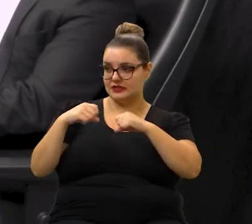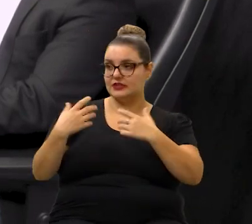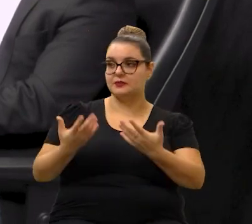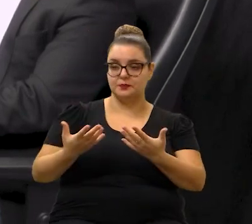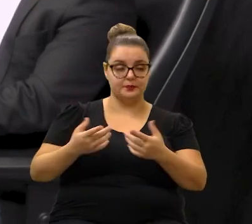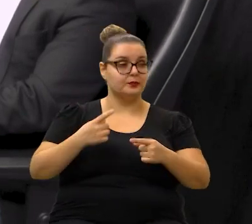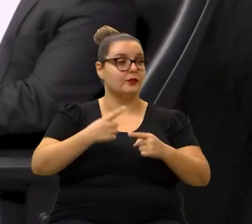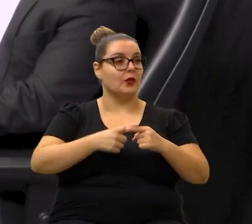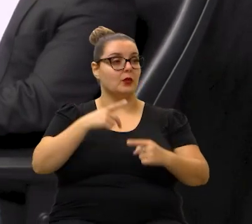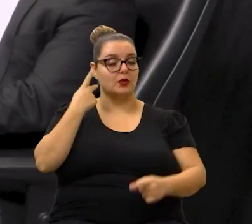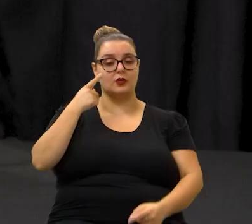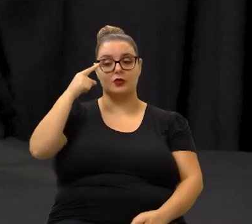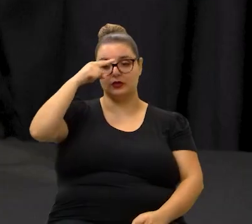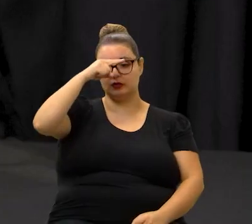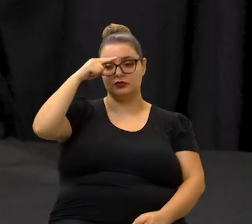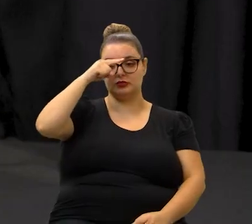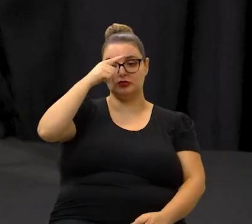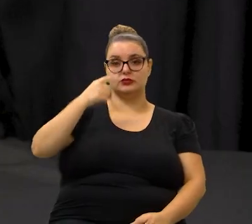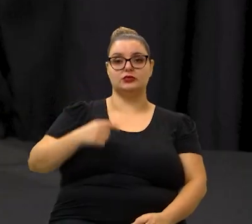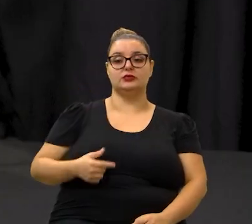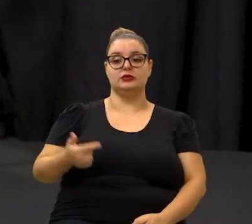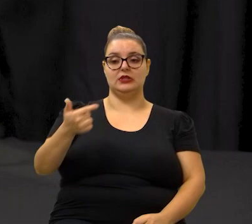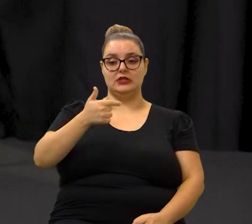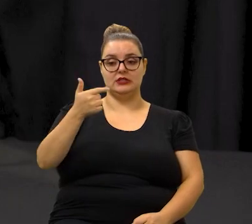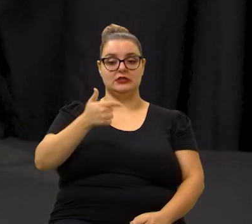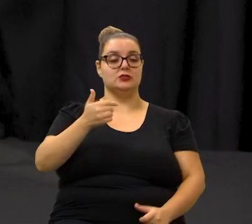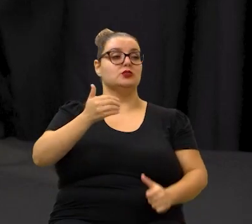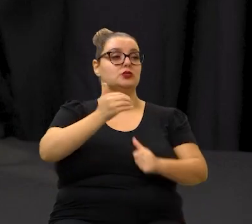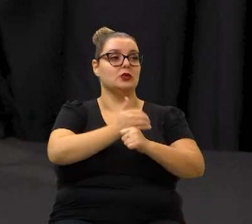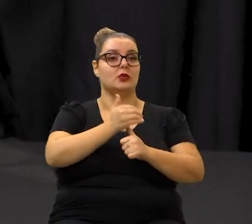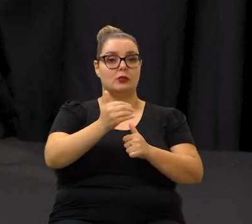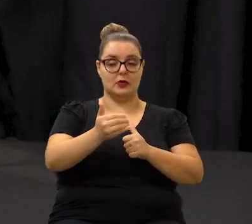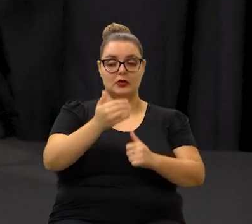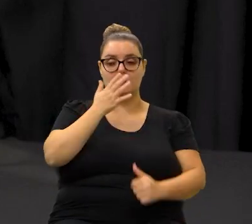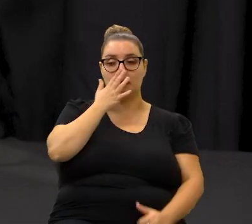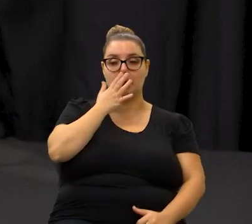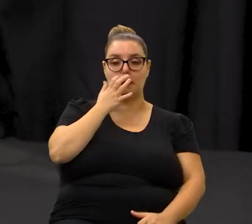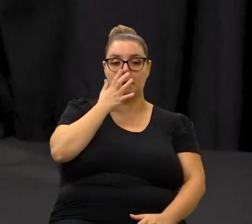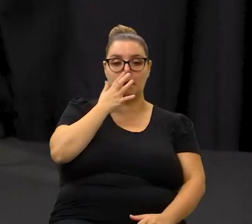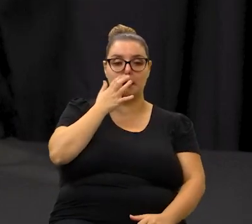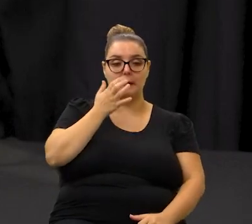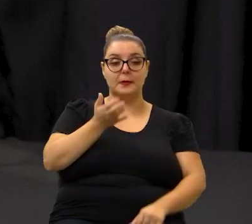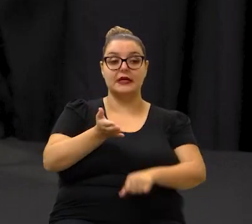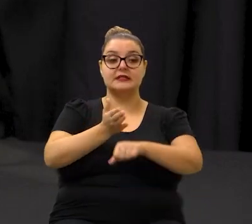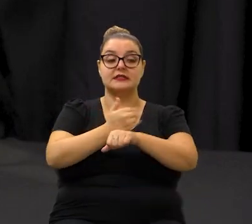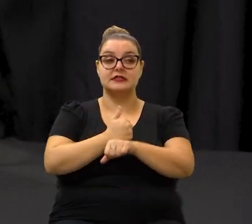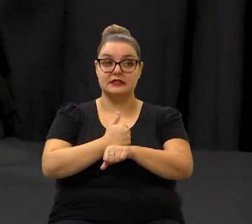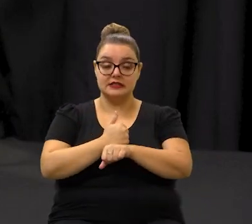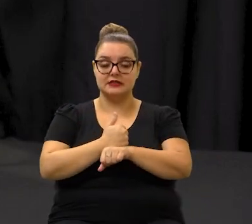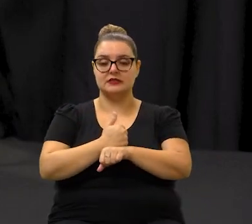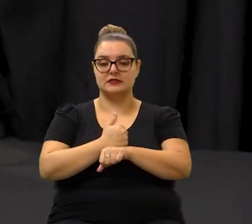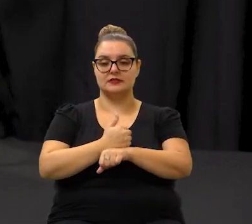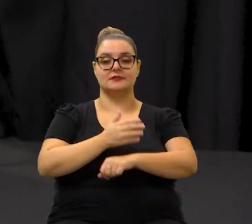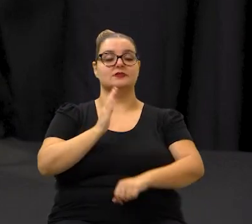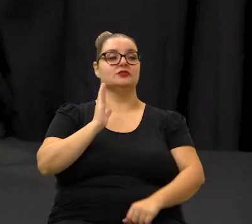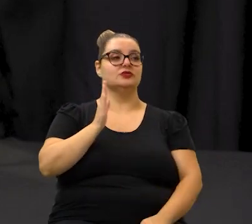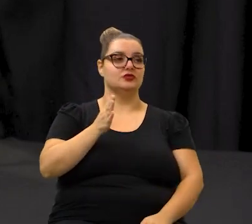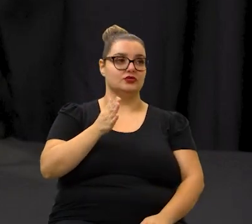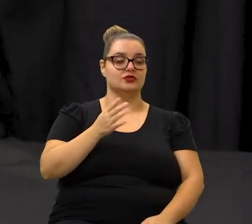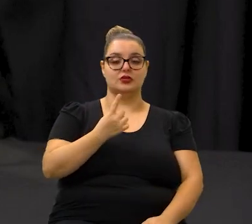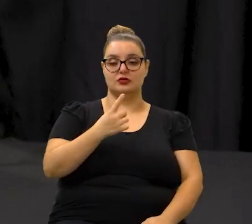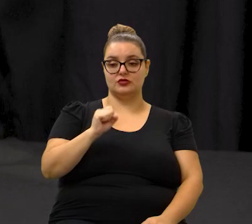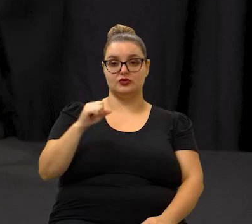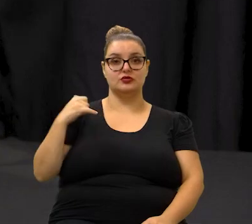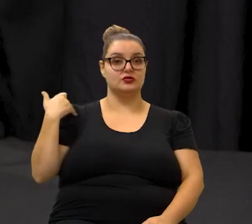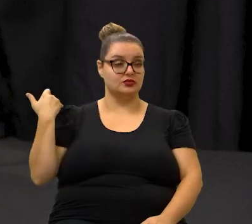até porque o vereador Felipe Marquez está em sua segunda legislatura mas bem antes disso ele já aos